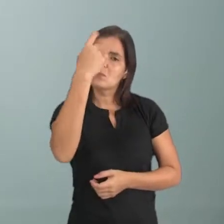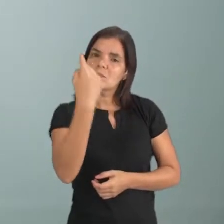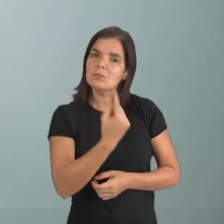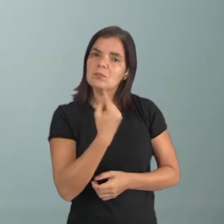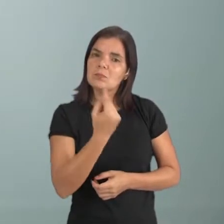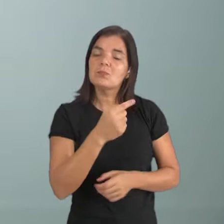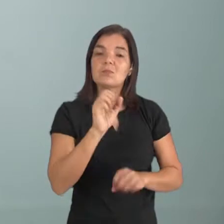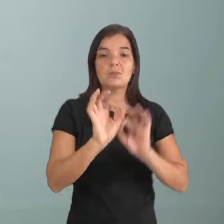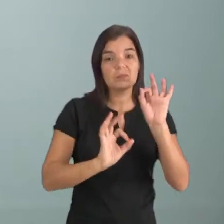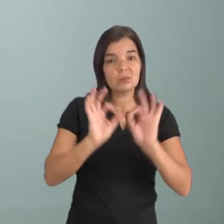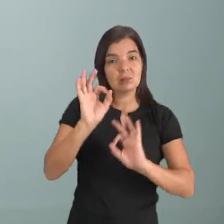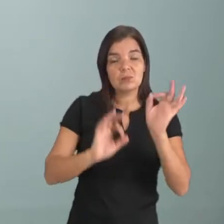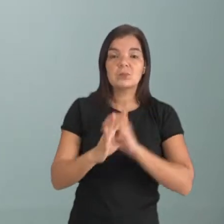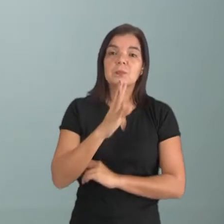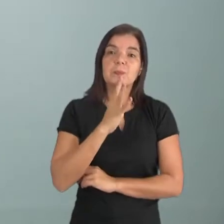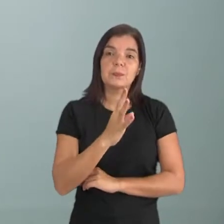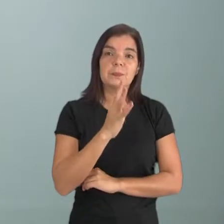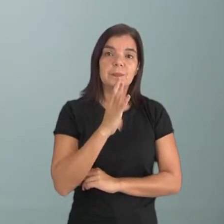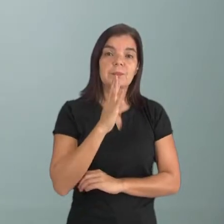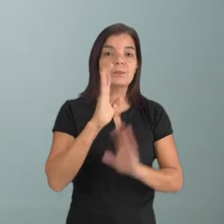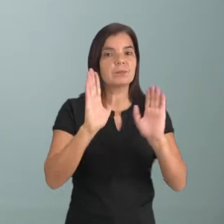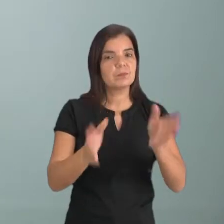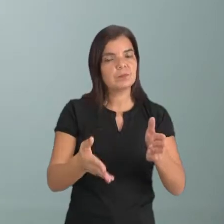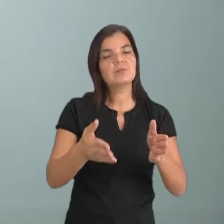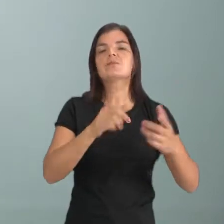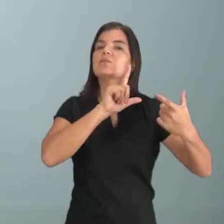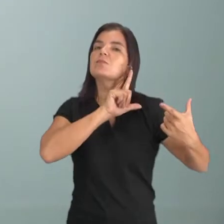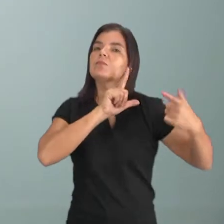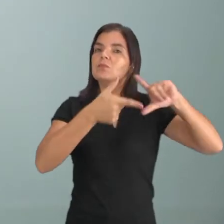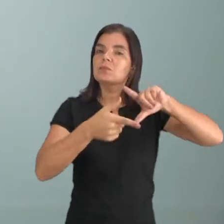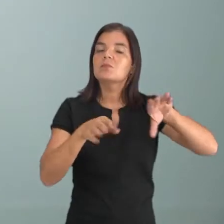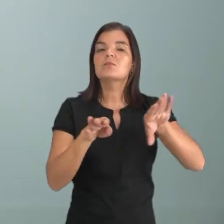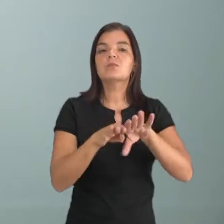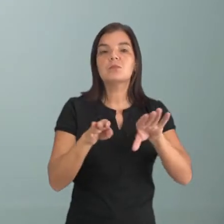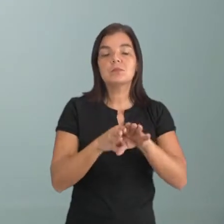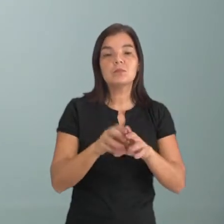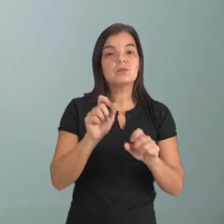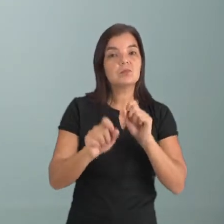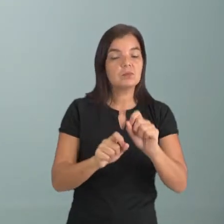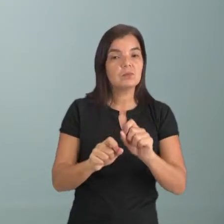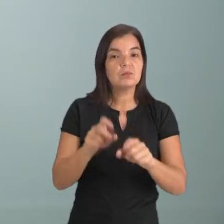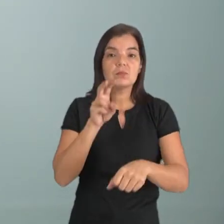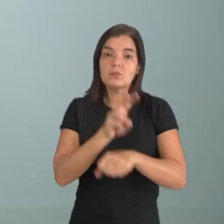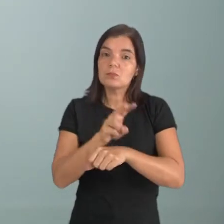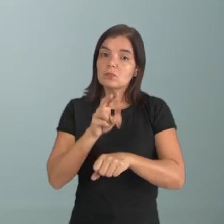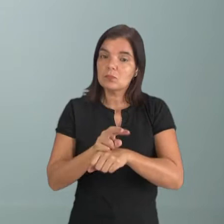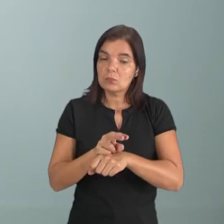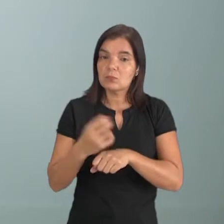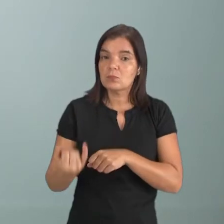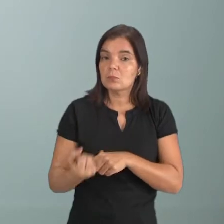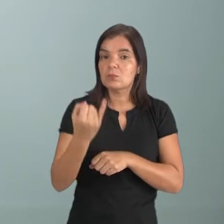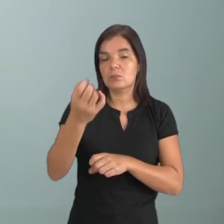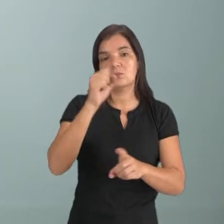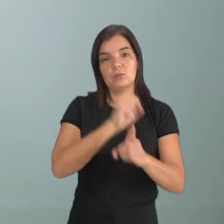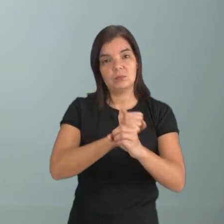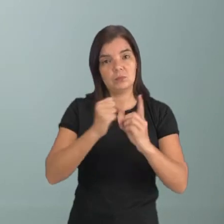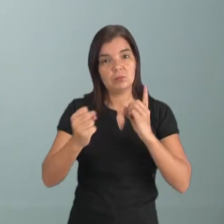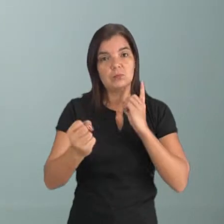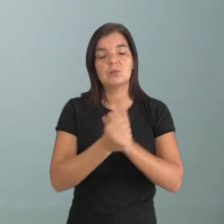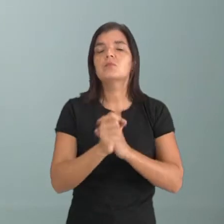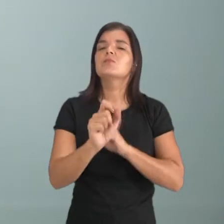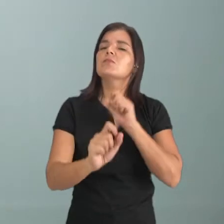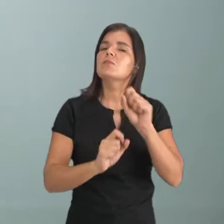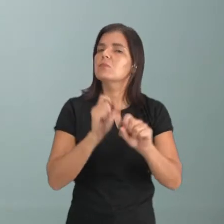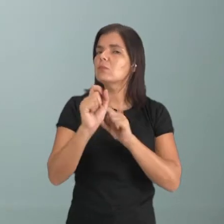essa construção de conhecimento. Já nas tradições, eles vão preservar os fundamentos da sociedade. O